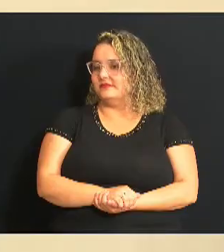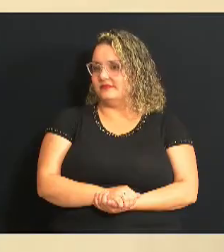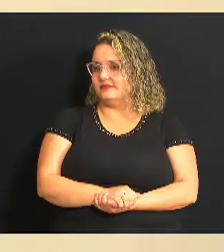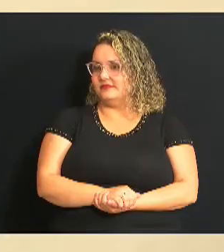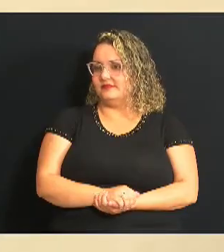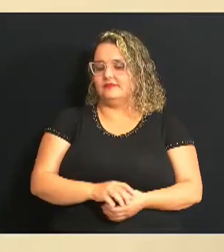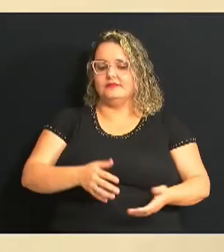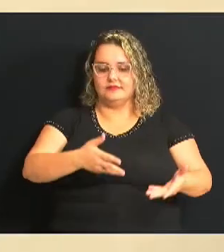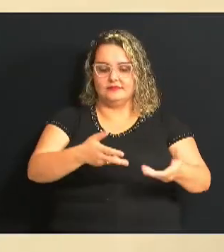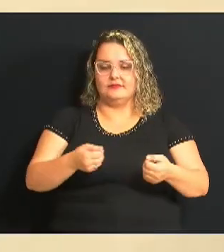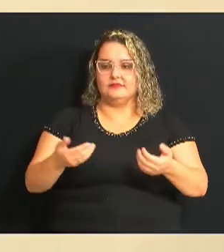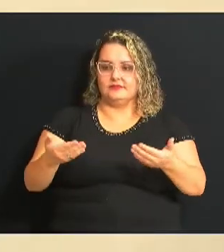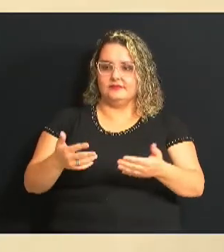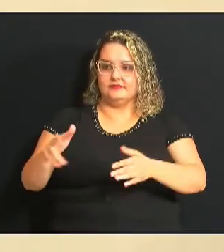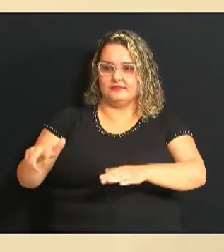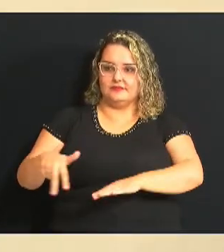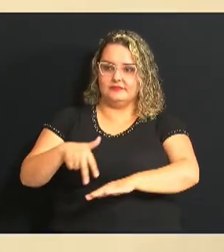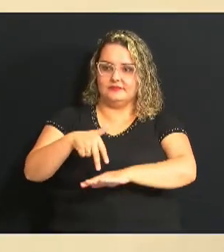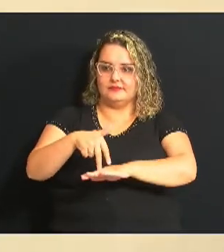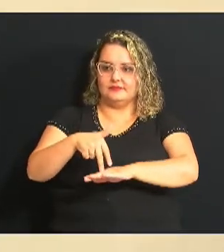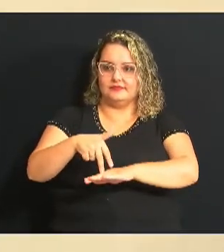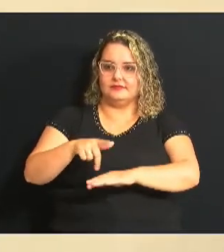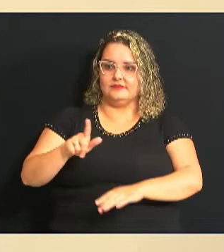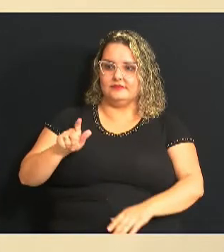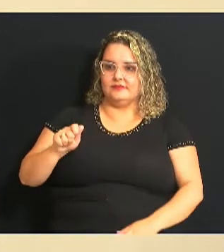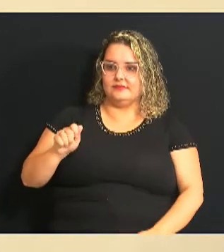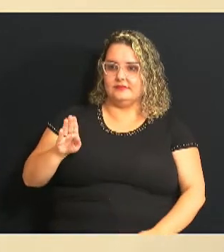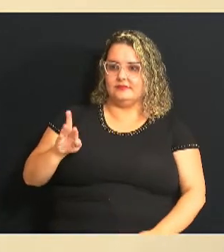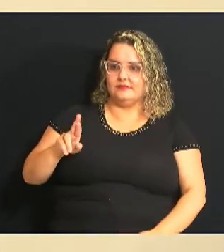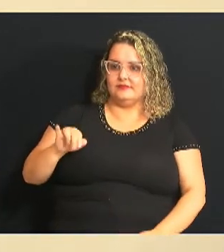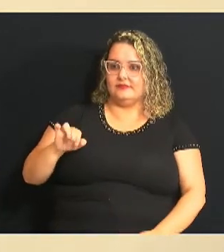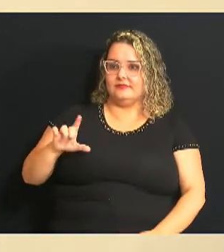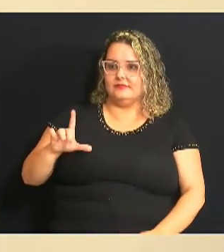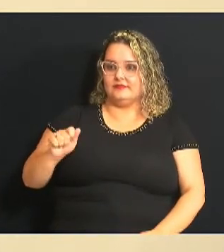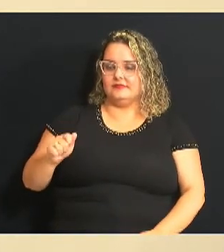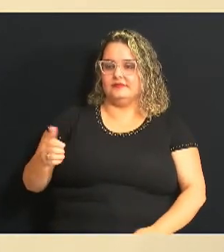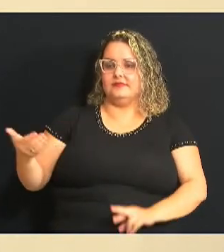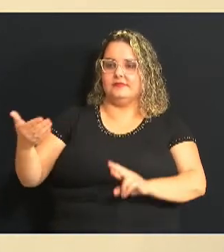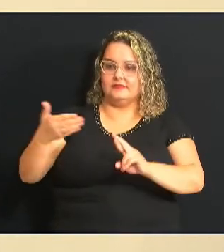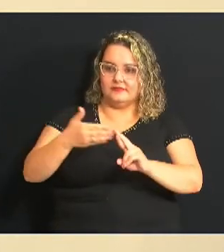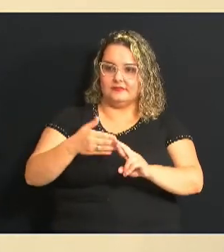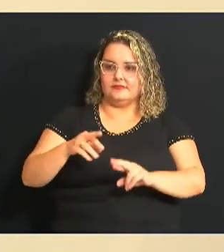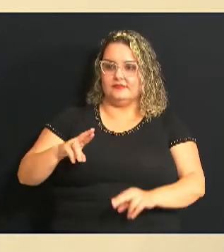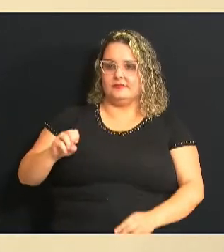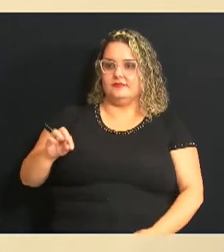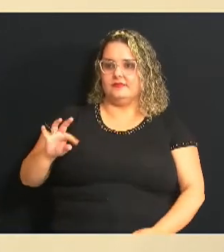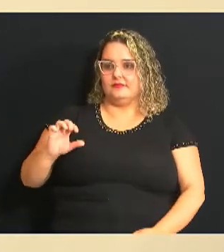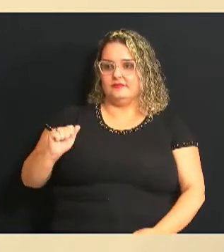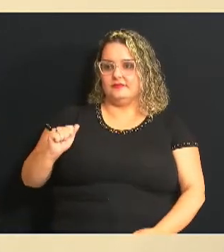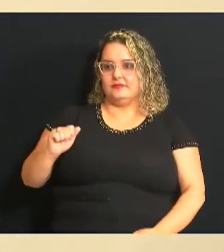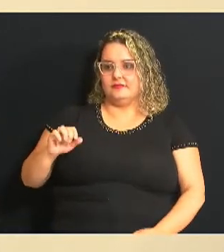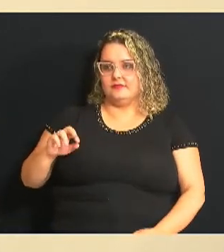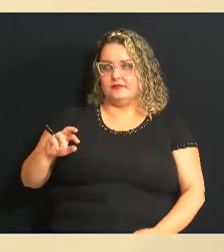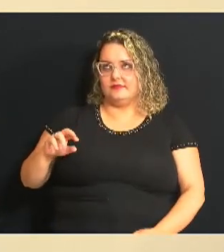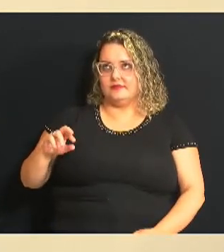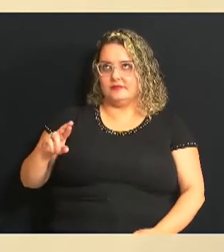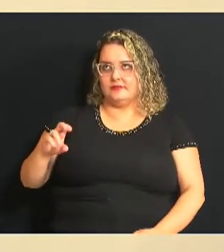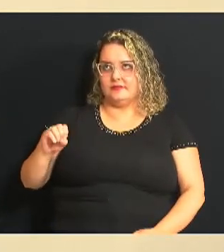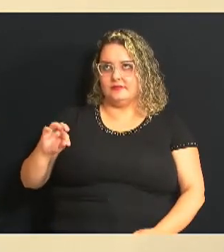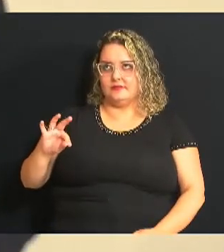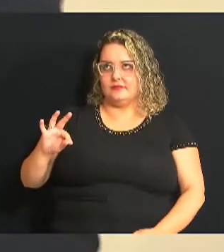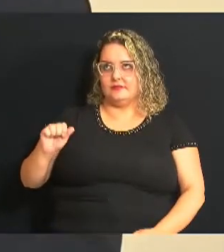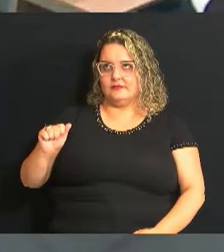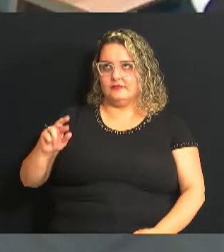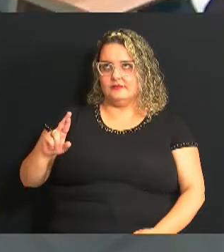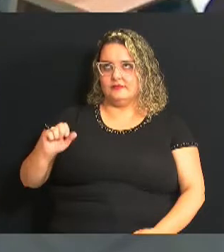Convidamos agora à tribuna Gabriela Falseta, representante do Rotaract Clube de Campinas e